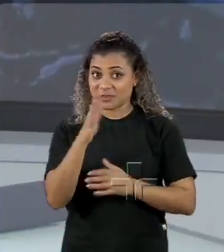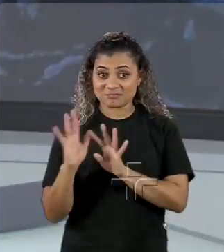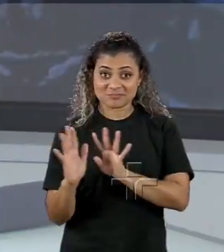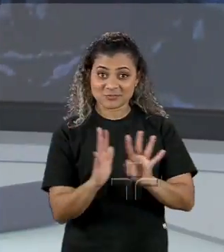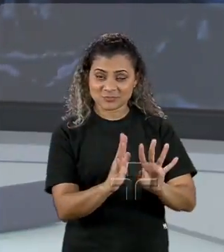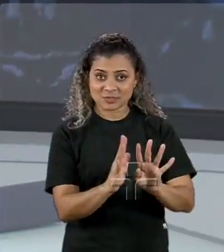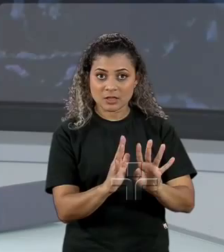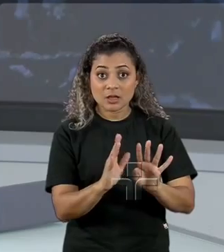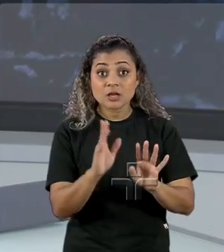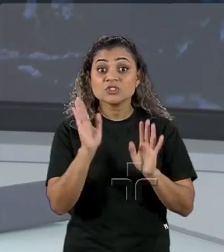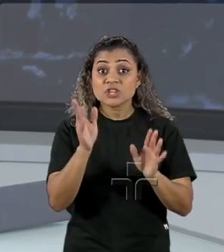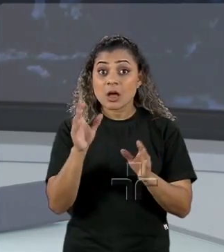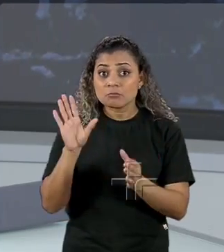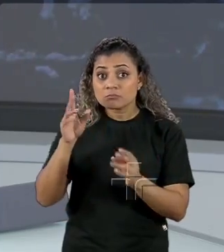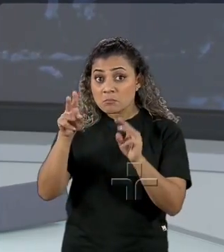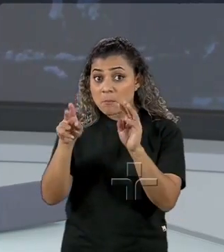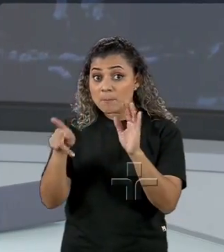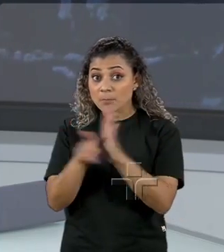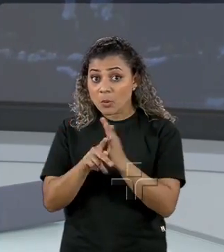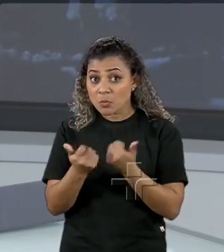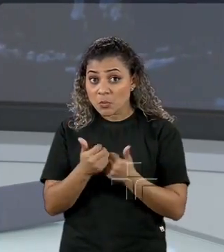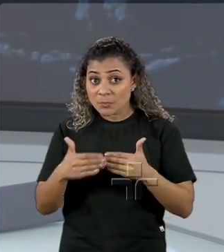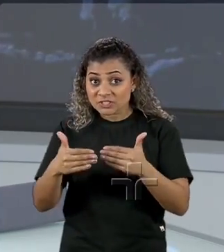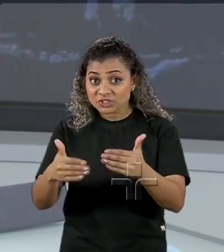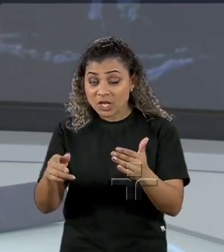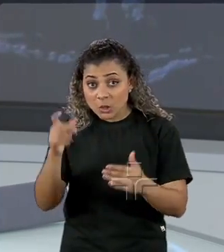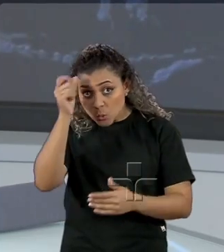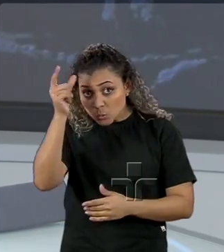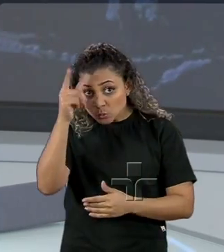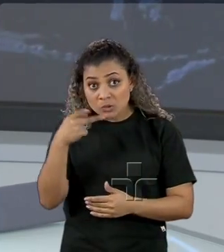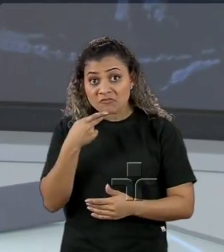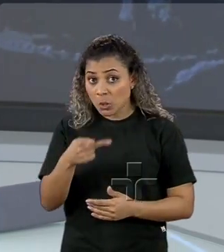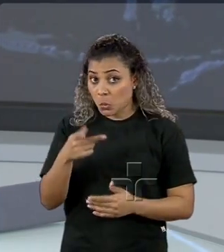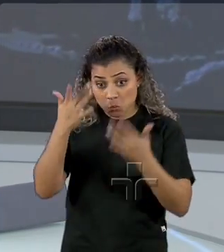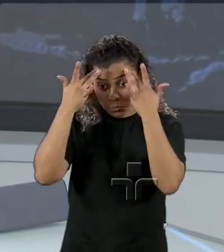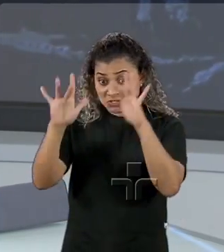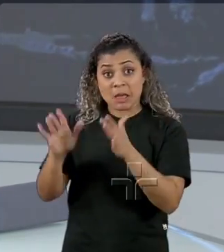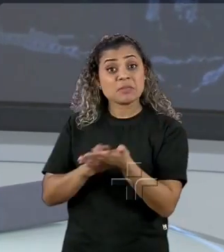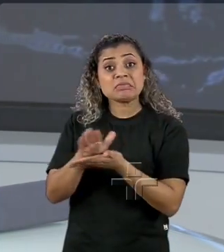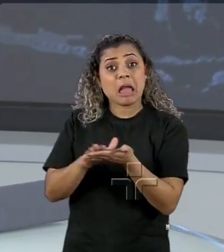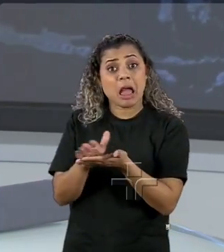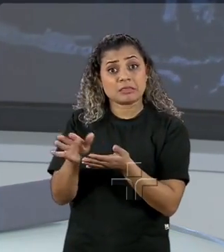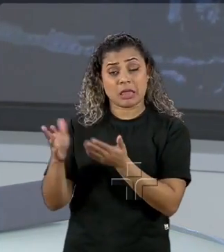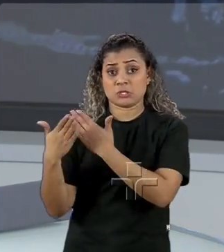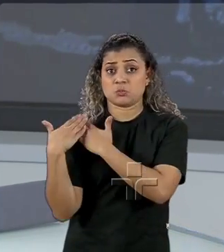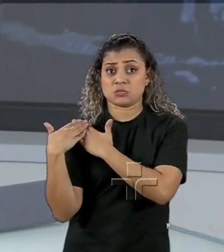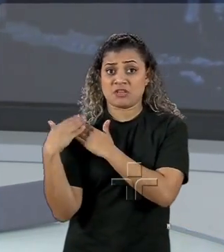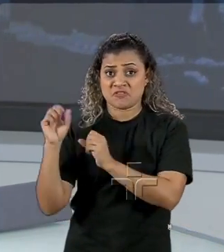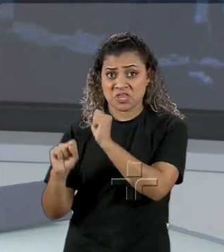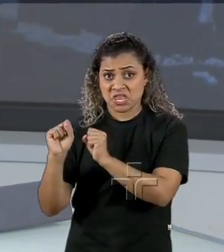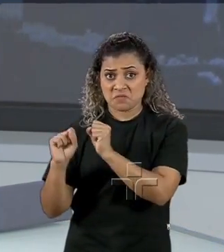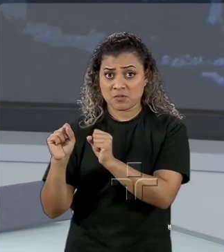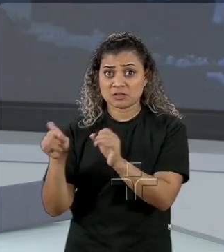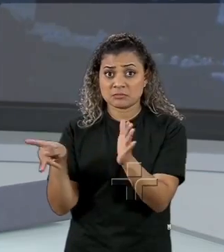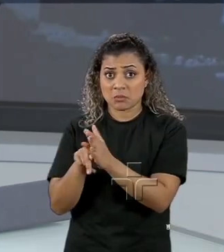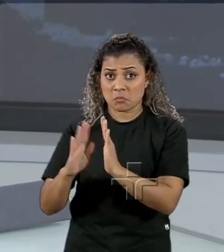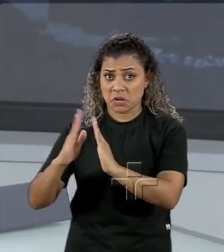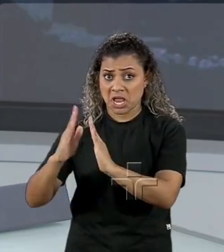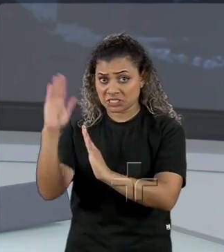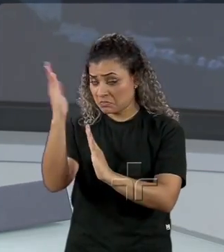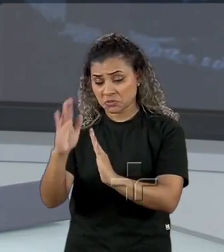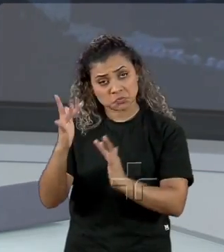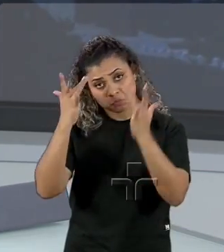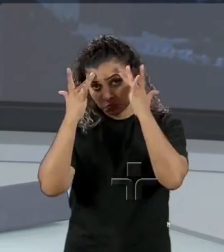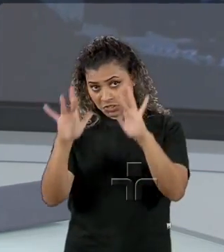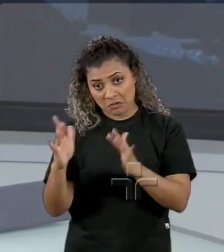Em nota, o Ministério da Cultura declarou que não tem relação com a Vivid Brand, responsável pela organização do espaço Casa Brasil